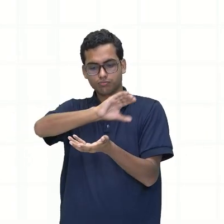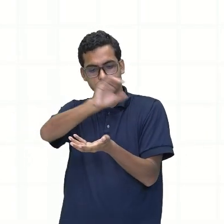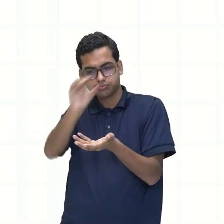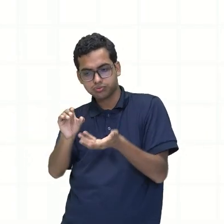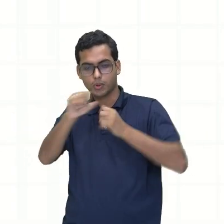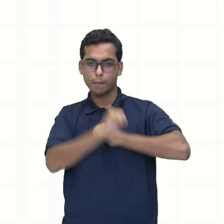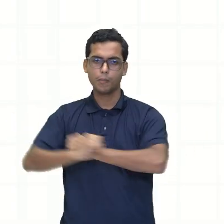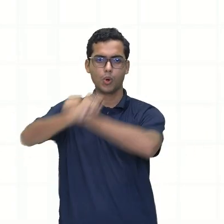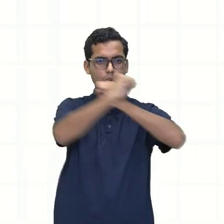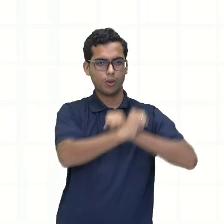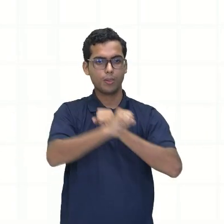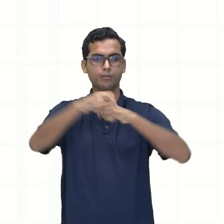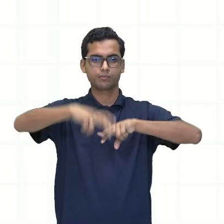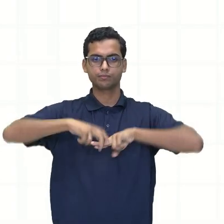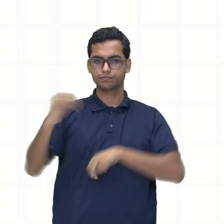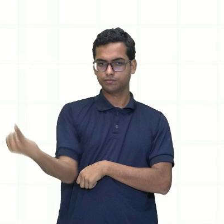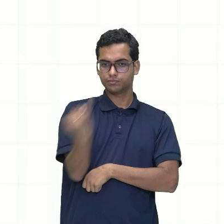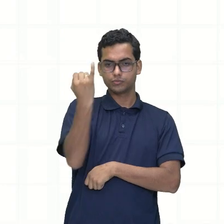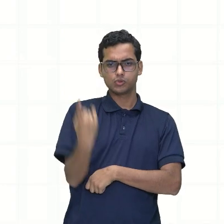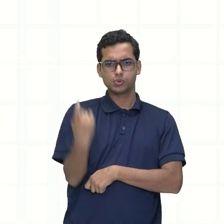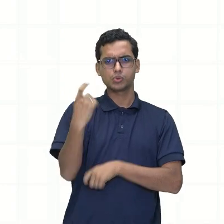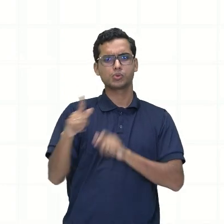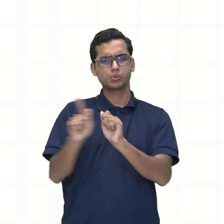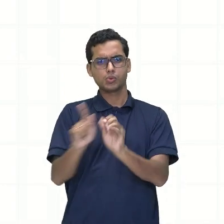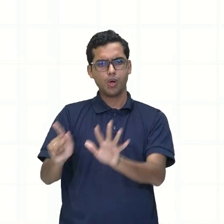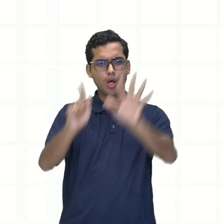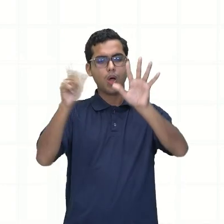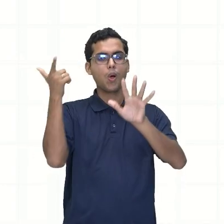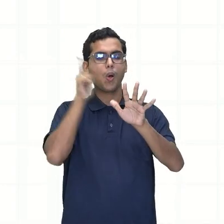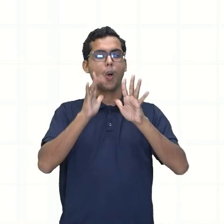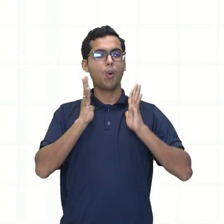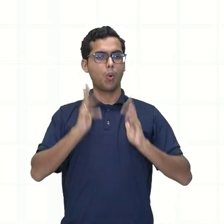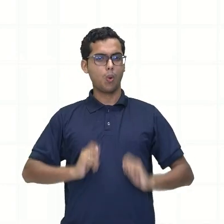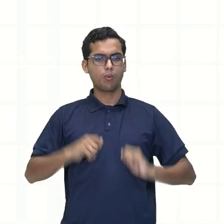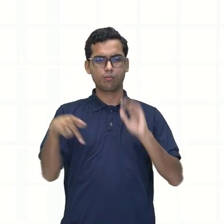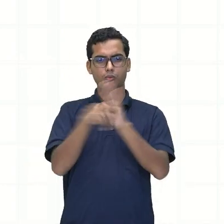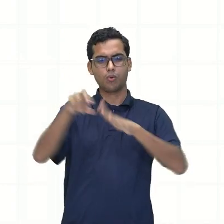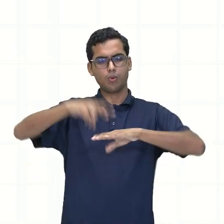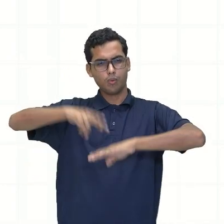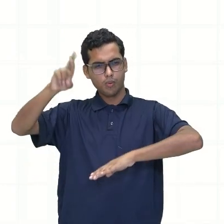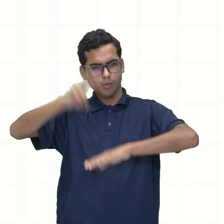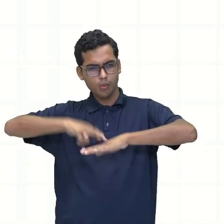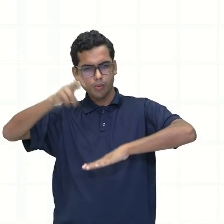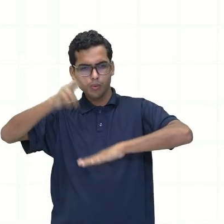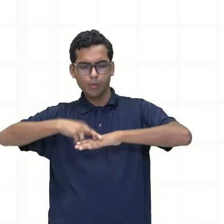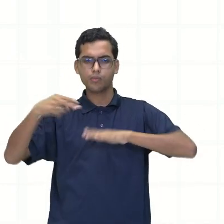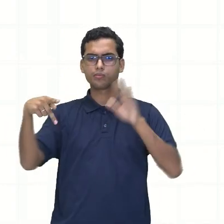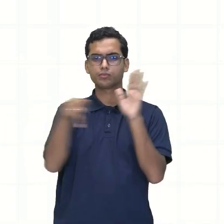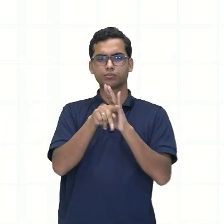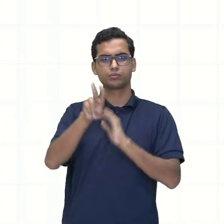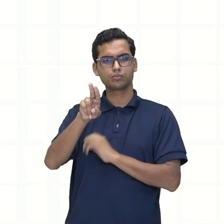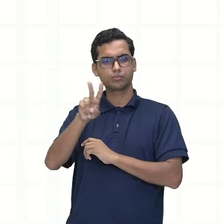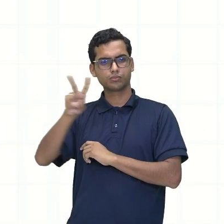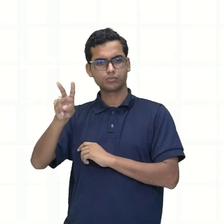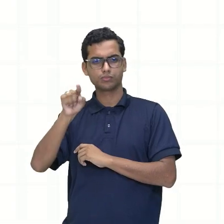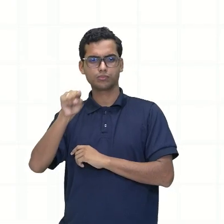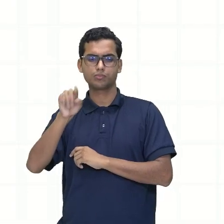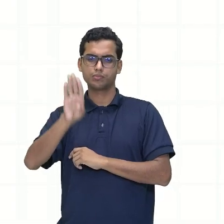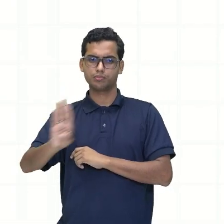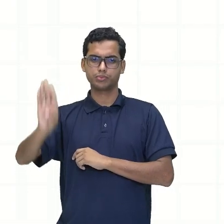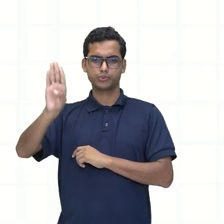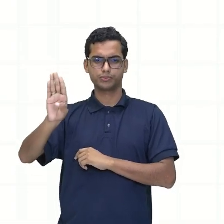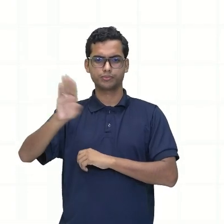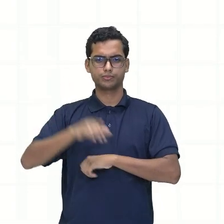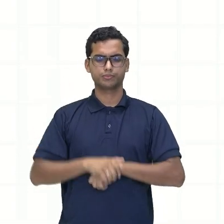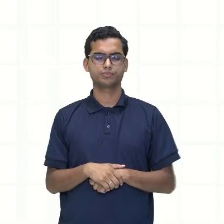ser o único gás que filtra a radiação ultravioleta do tipo